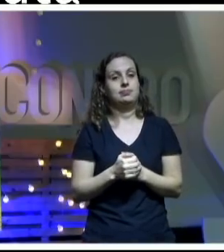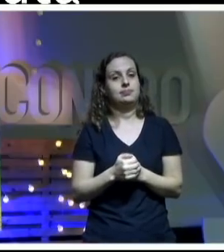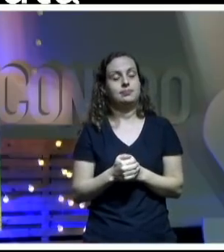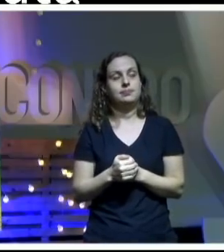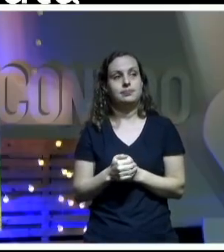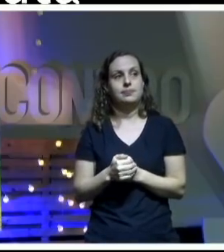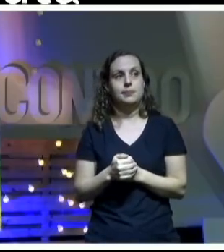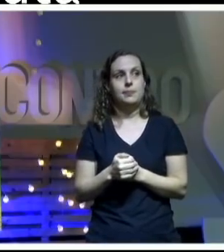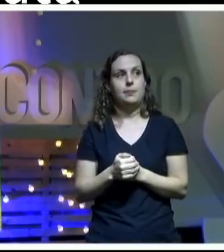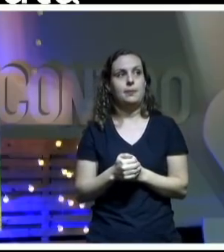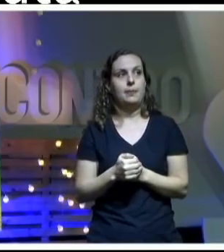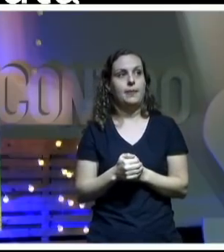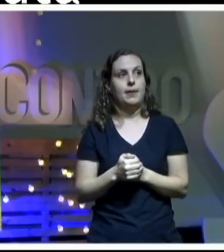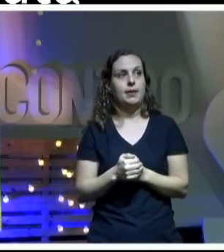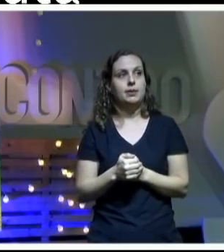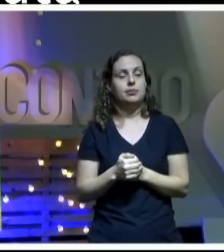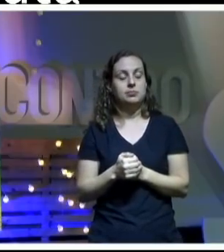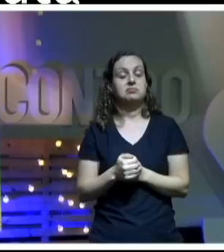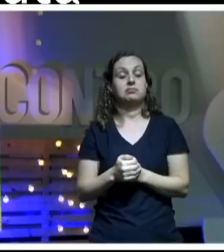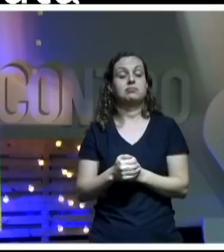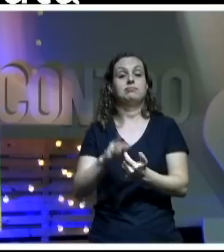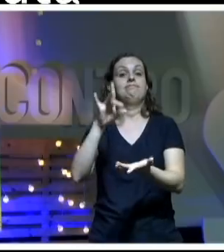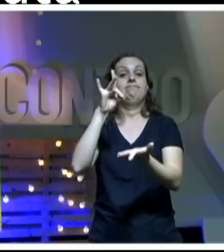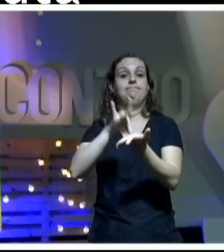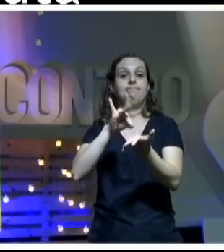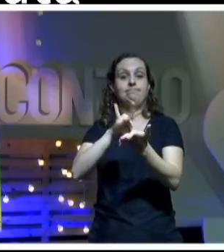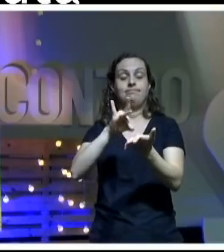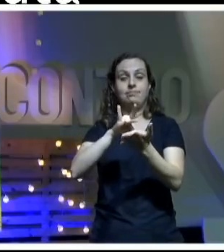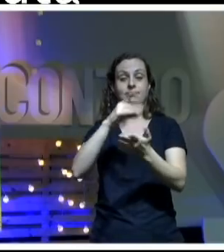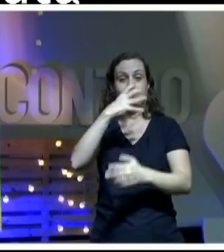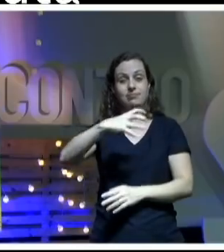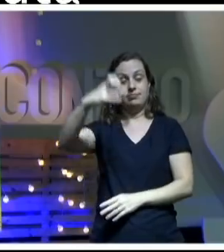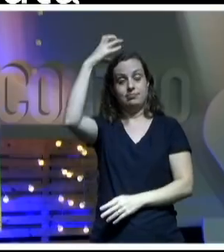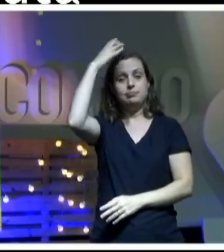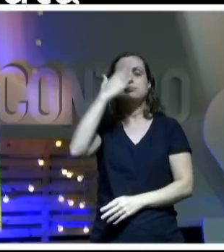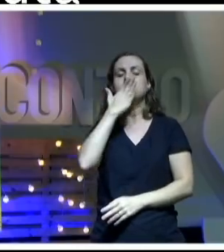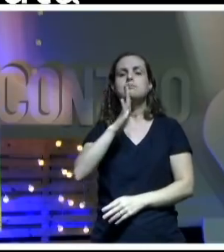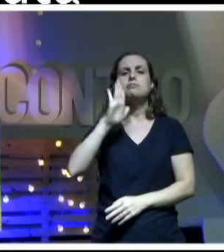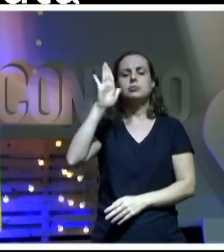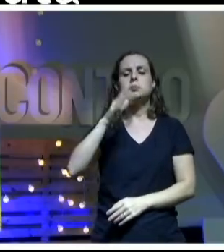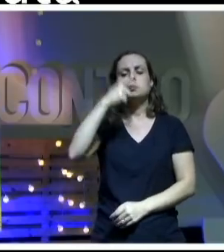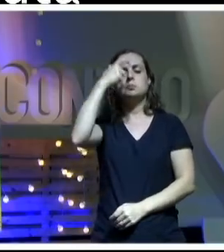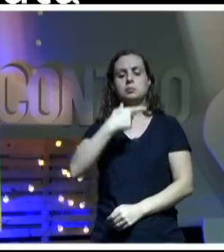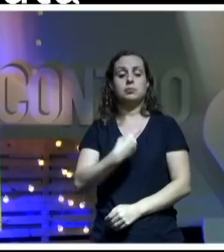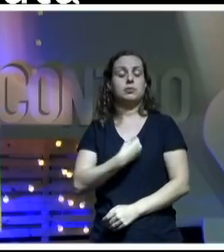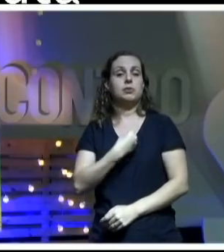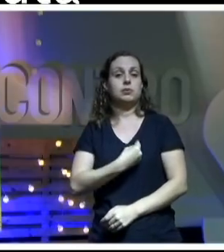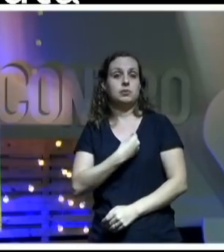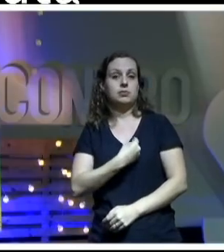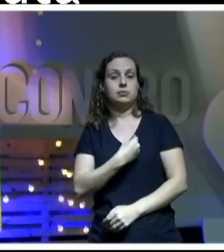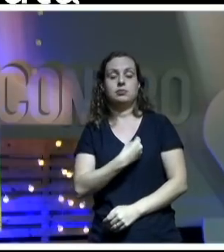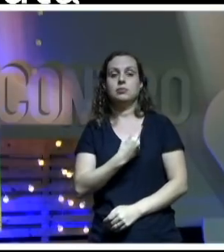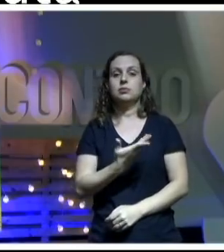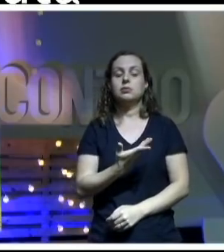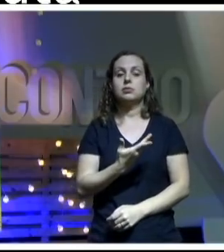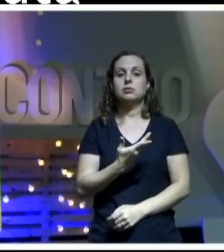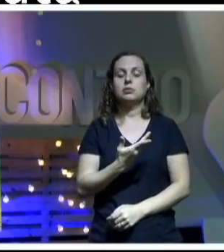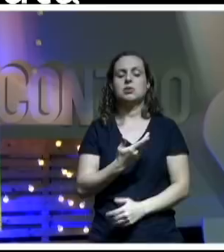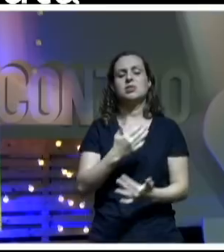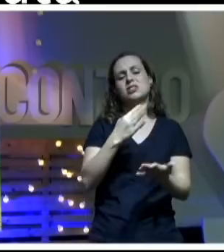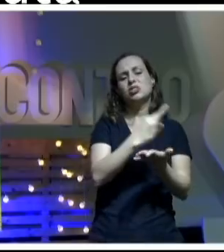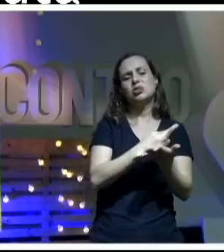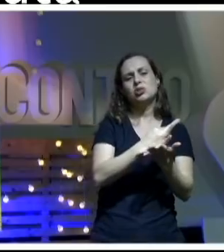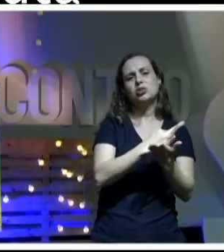os cléricos assumiram no seu novo modelo de vida pastoral uma teologia substituta